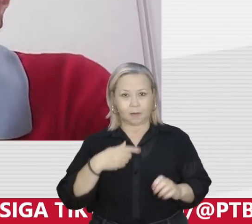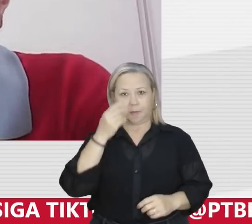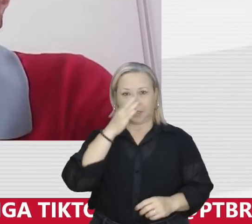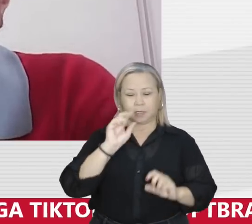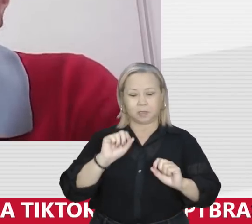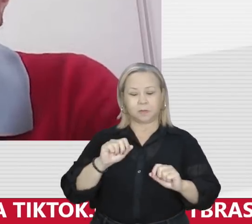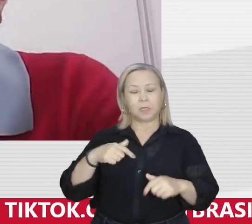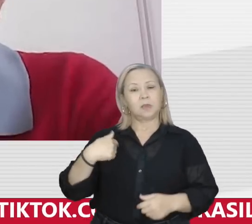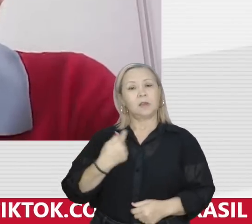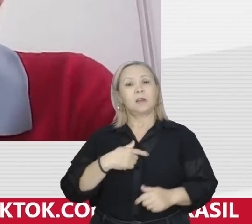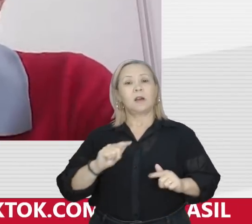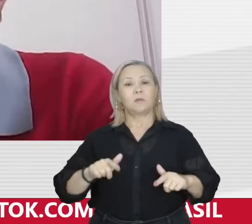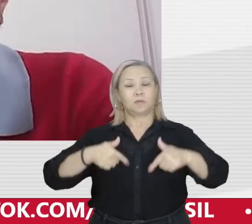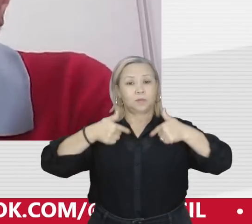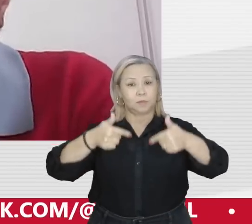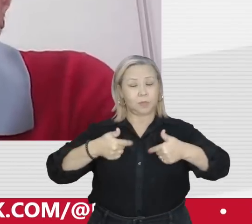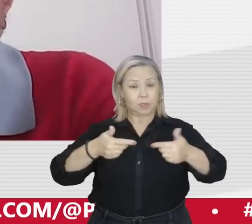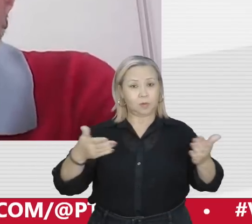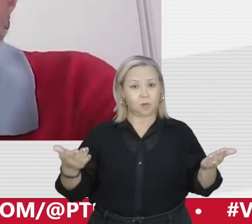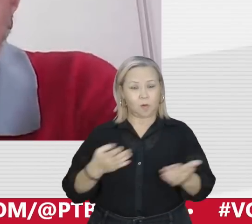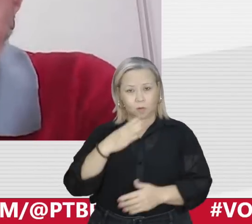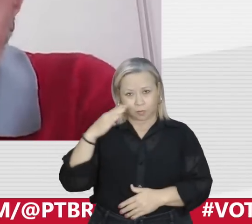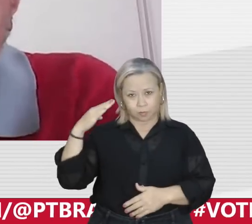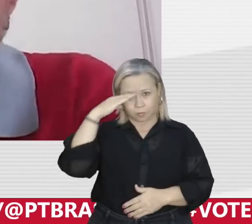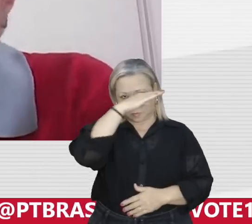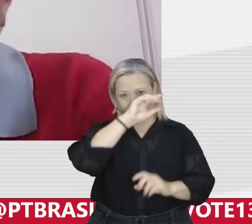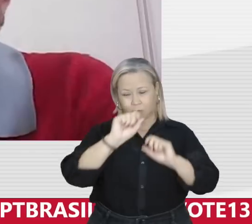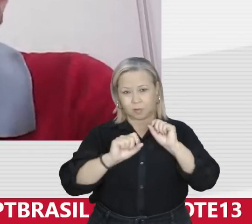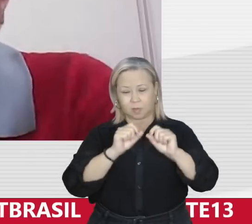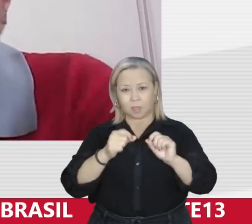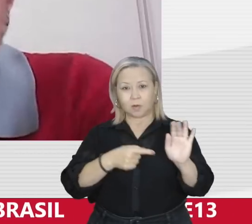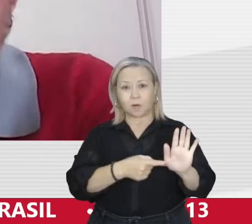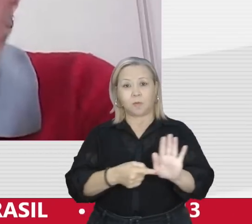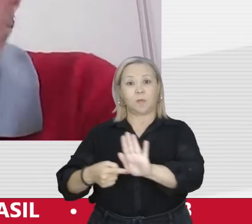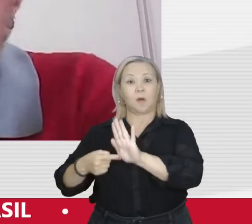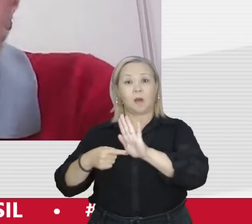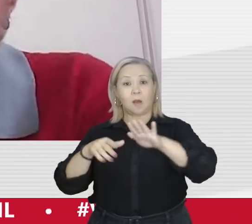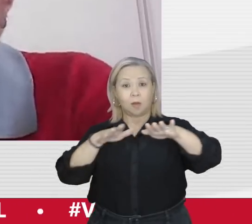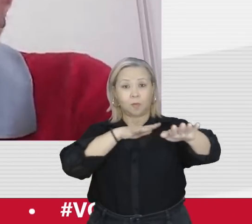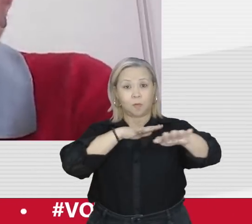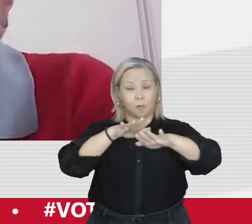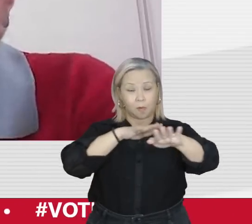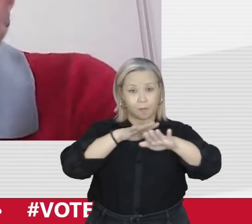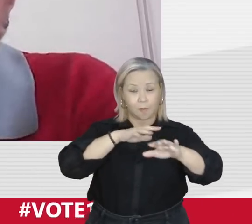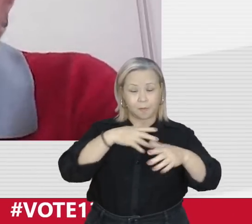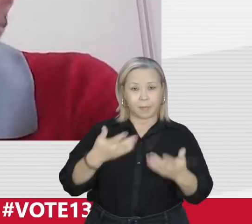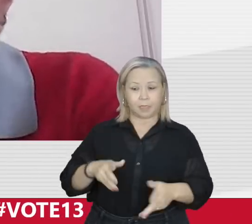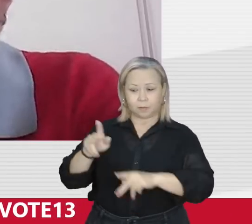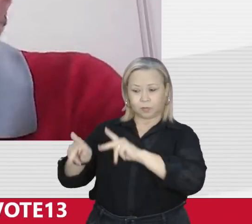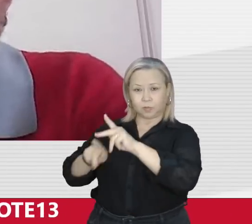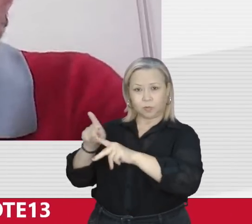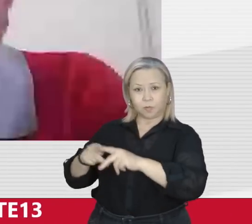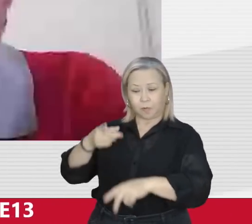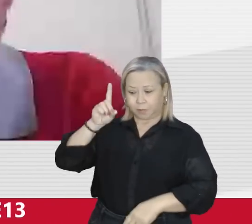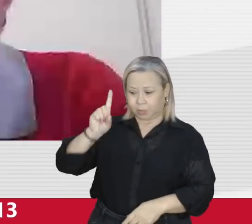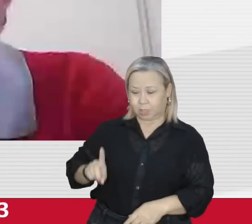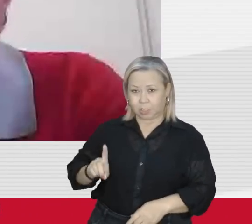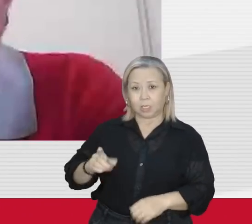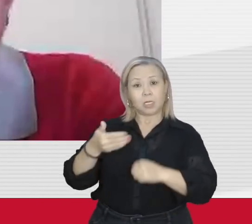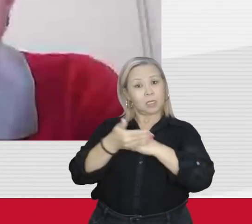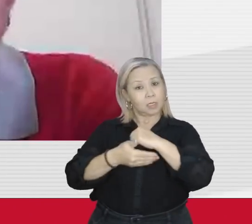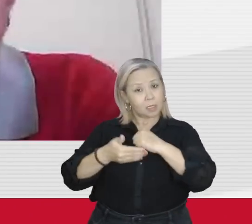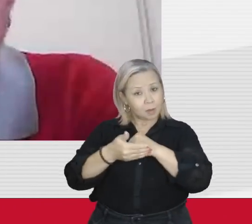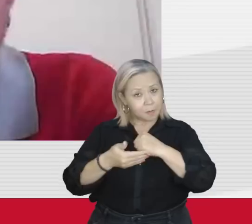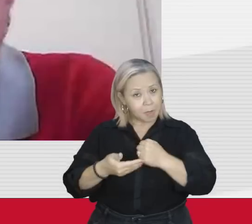enfrentando hoje o bolsonarismo como expressão de um movimento de massas de direita que tem base popular, que